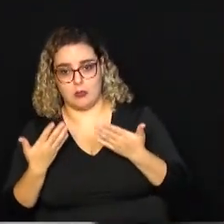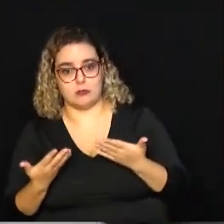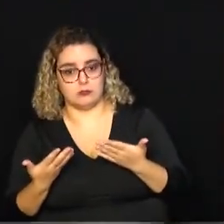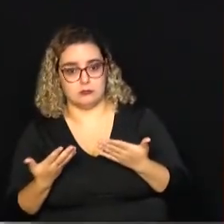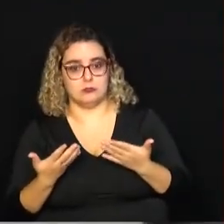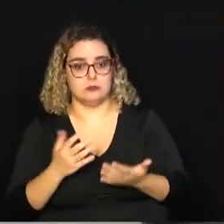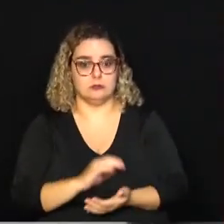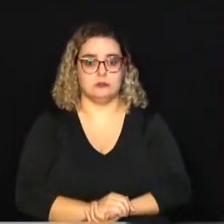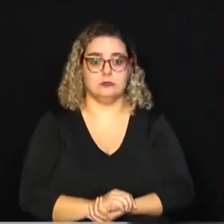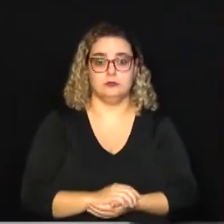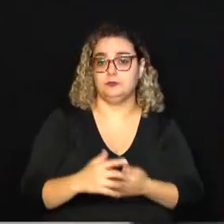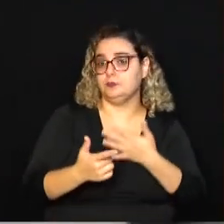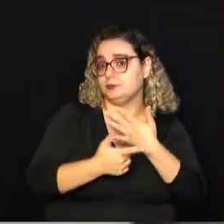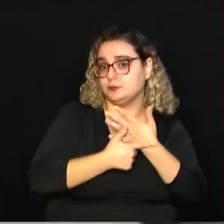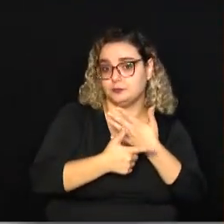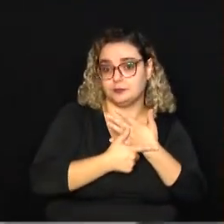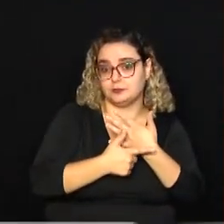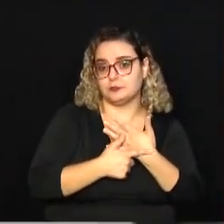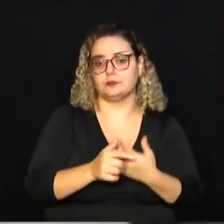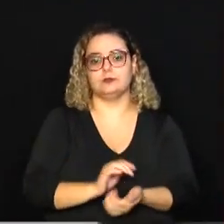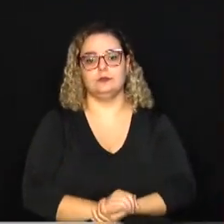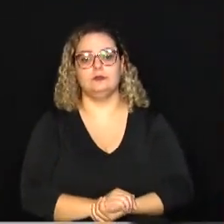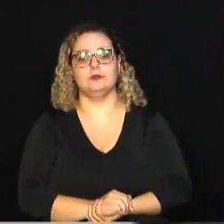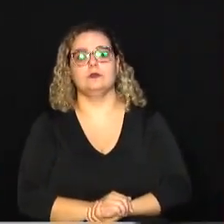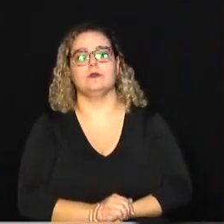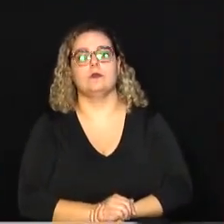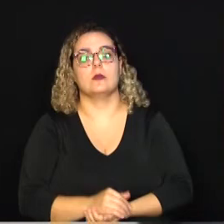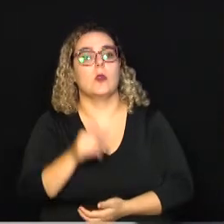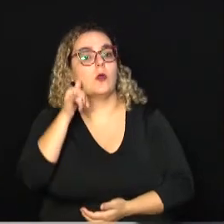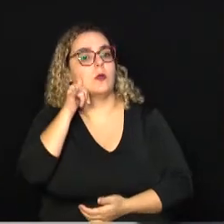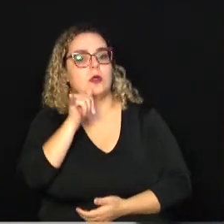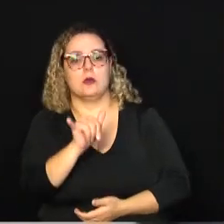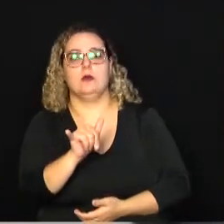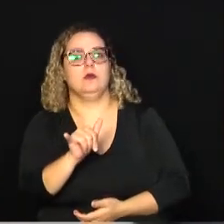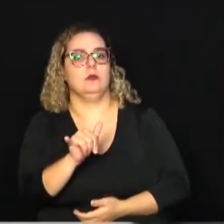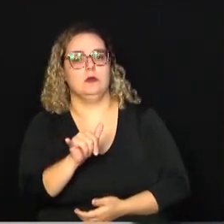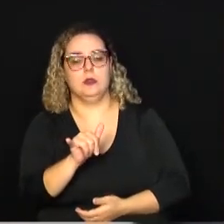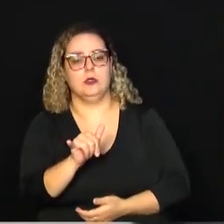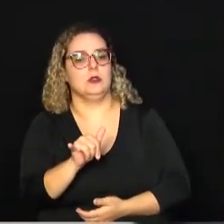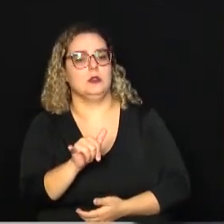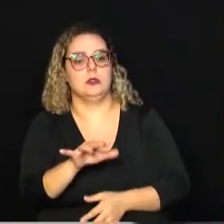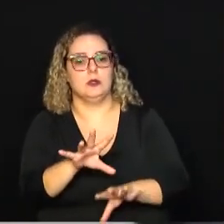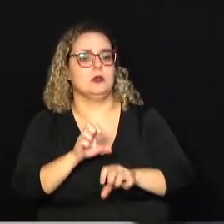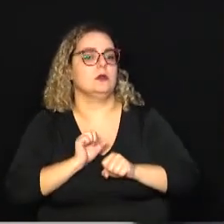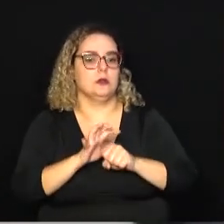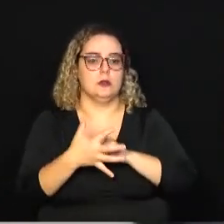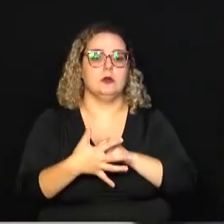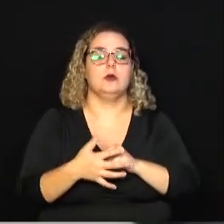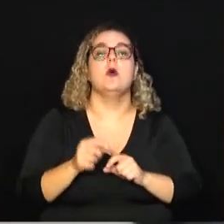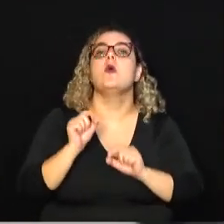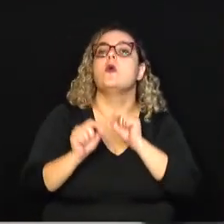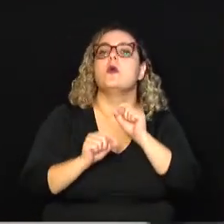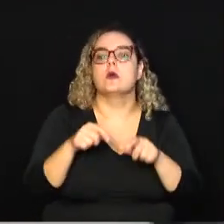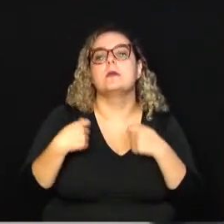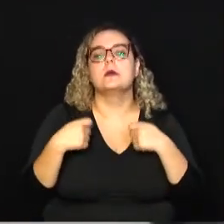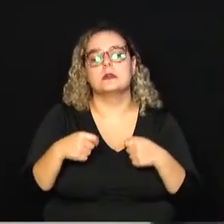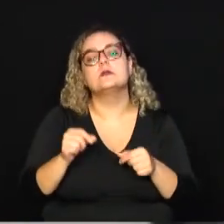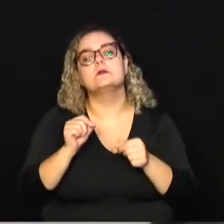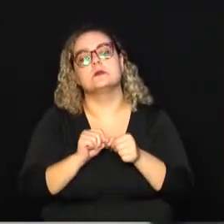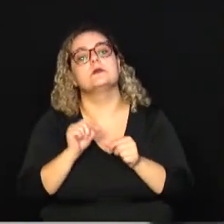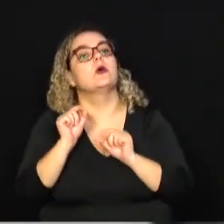papel na situação de prevenção. Eles não se trata disso. Realmente o que a gente precisa fazer